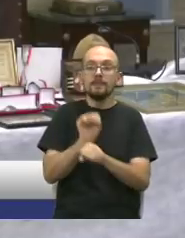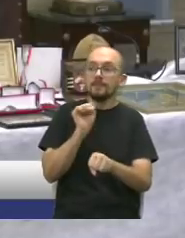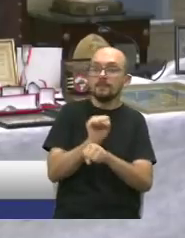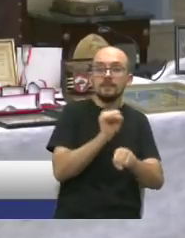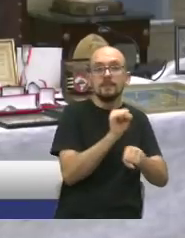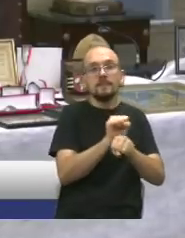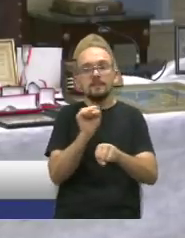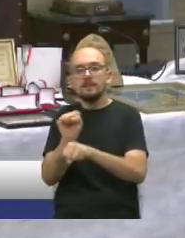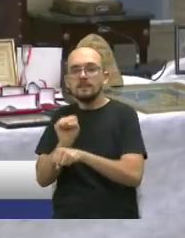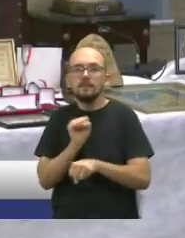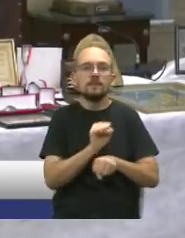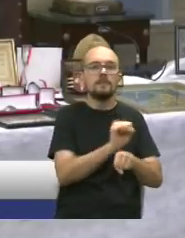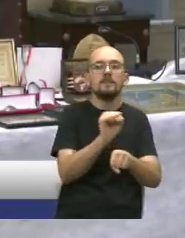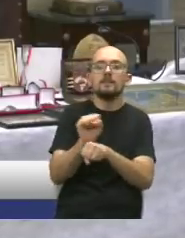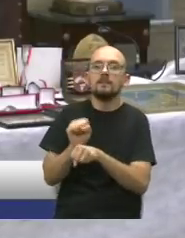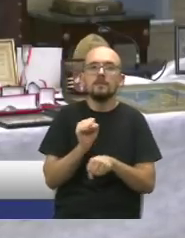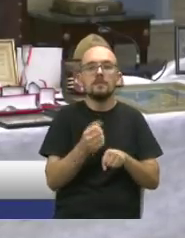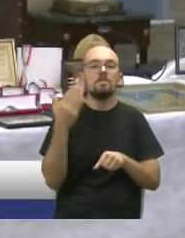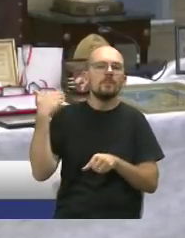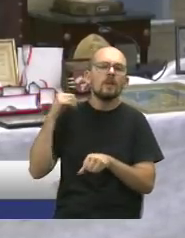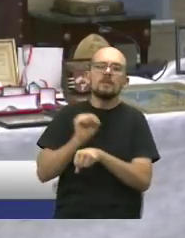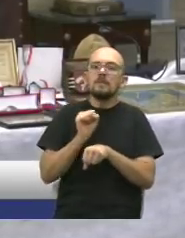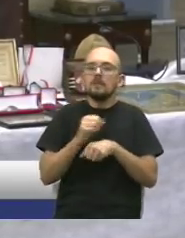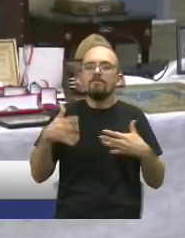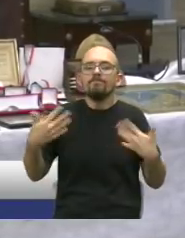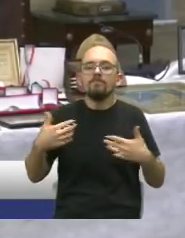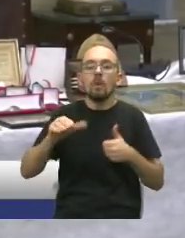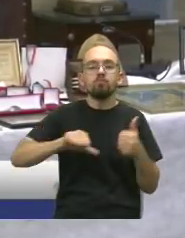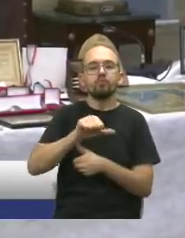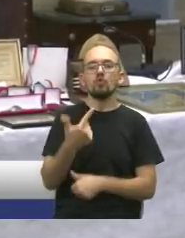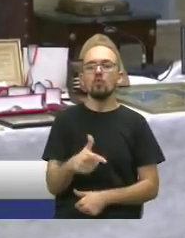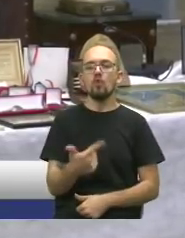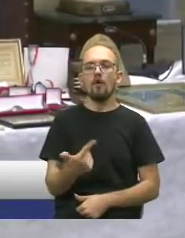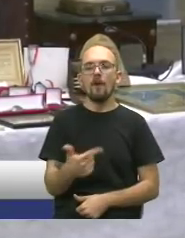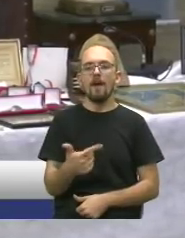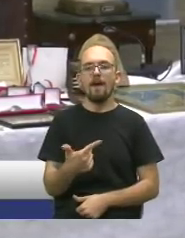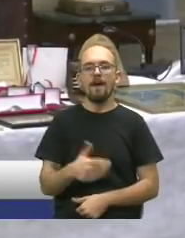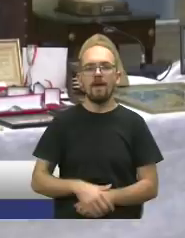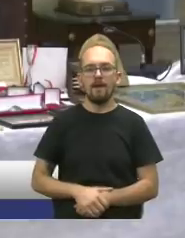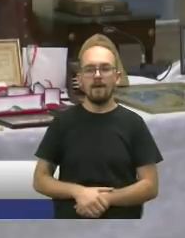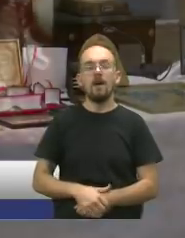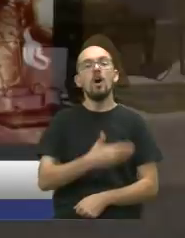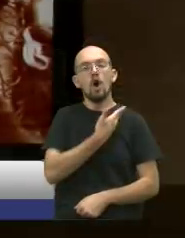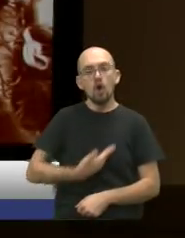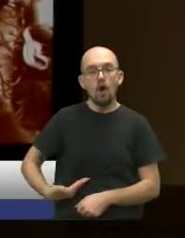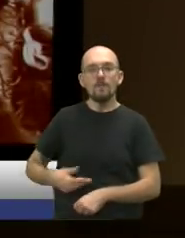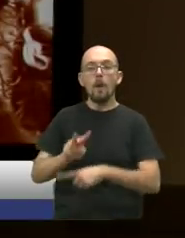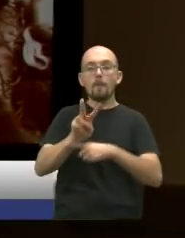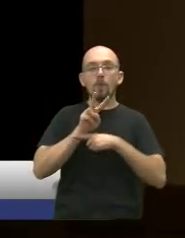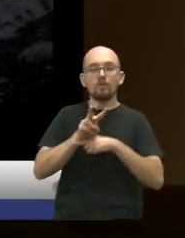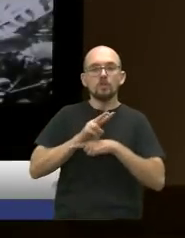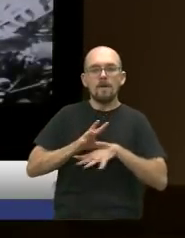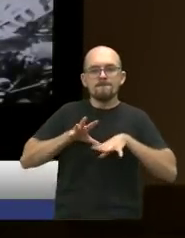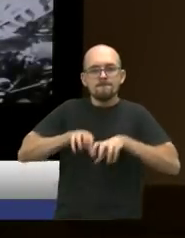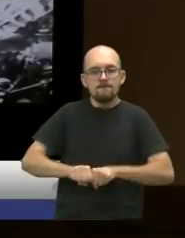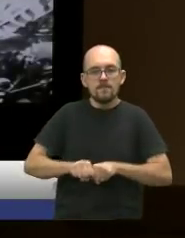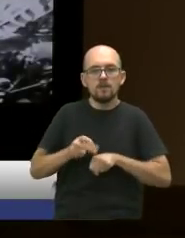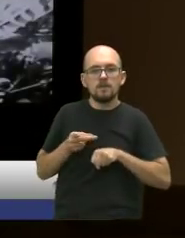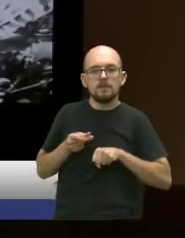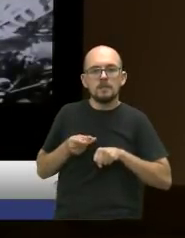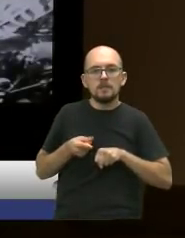mudanças que tanto defendemos? As mudanças não vinham. O governo provisório se eternizava e